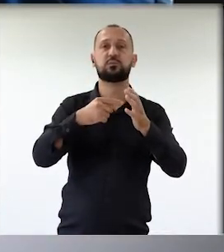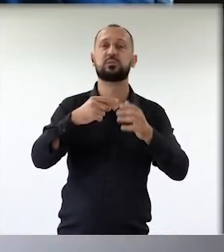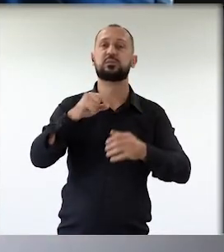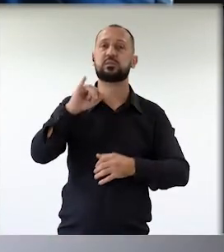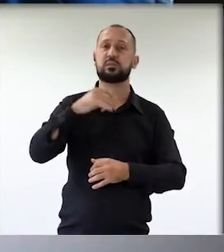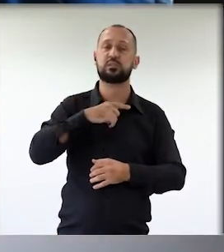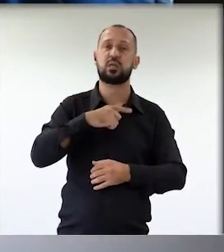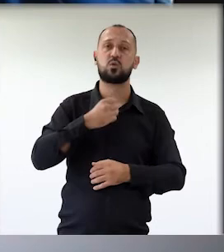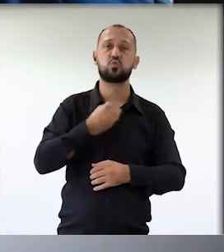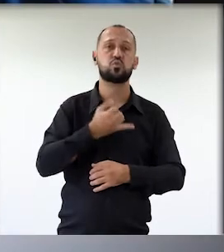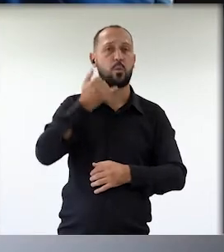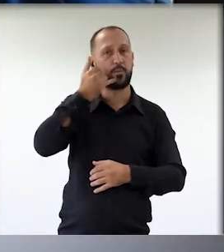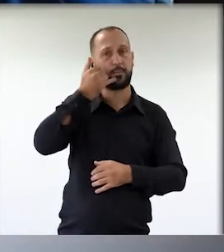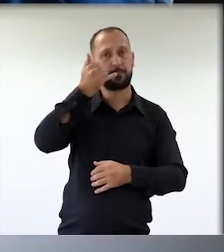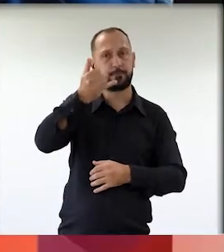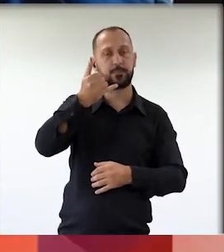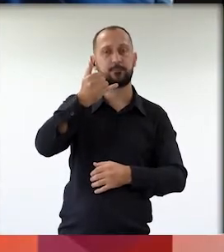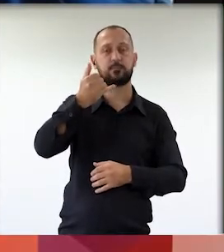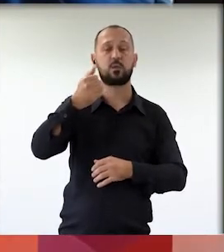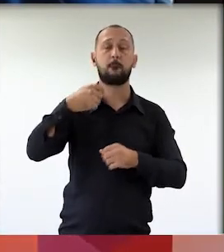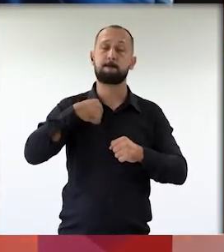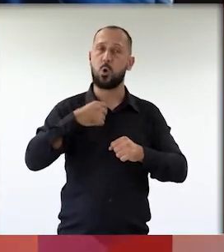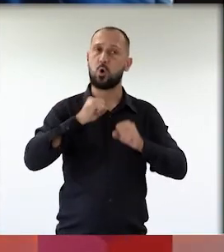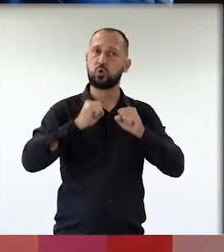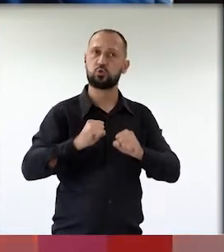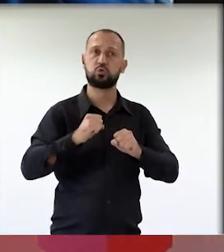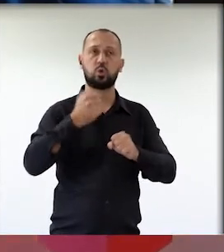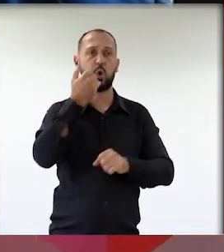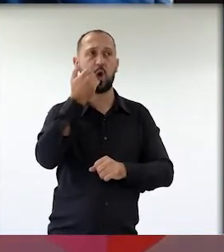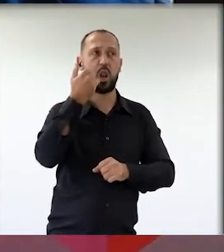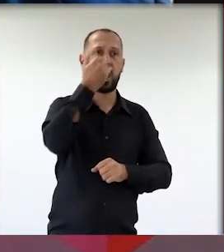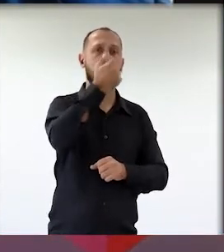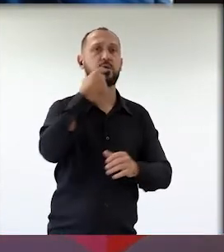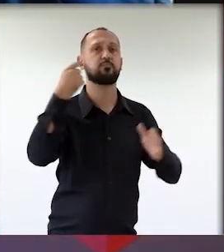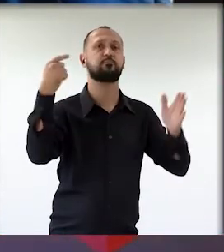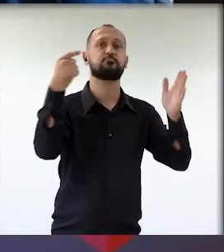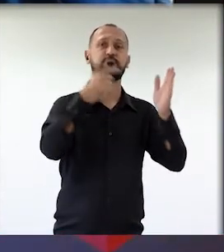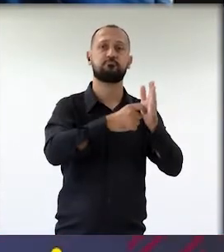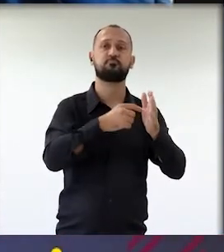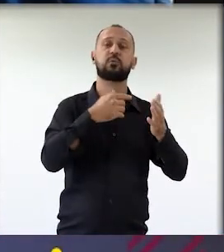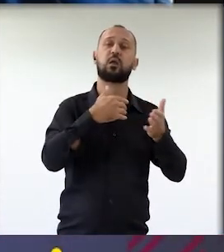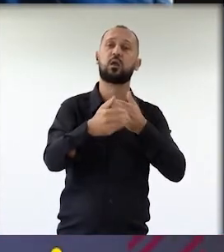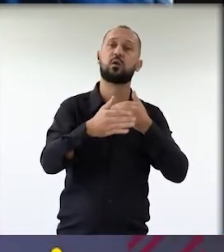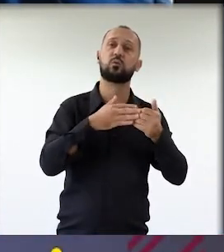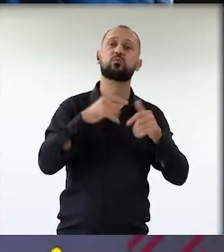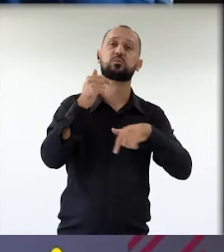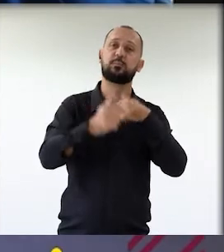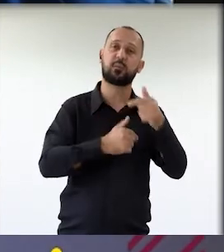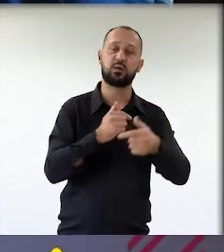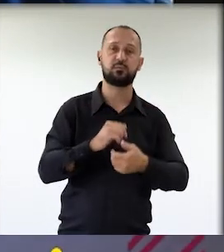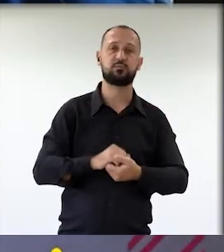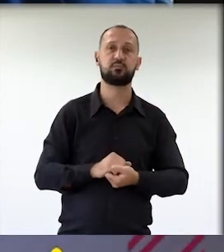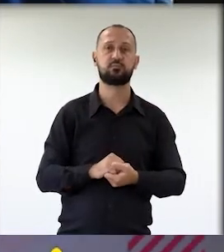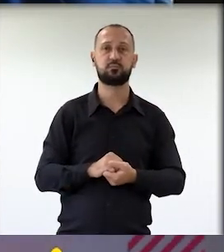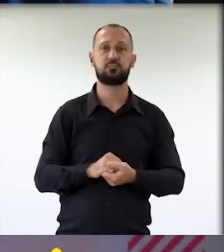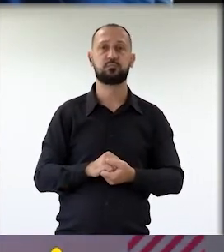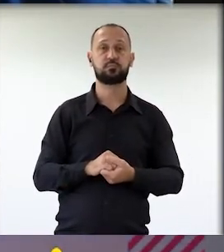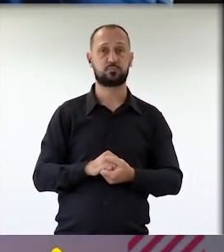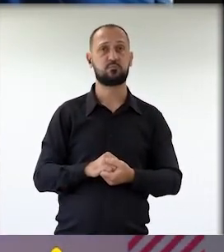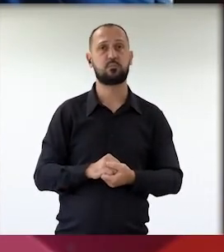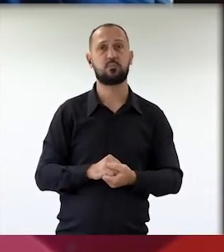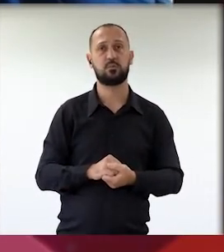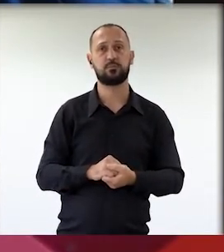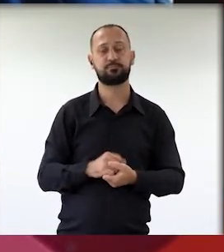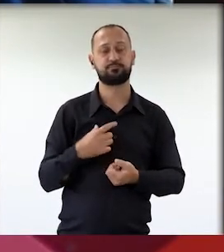denunciar, se existe um número que o denunciante pode ligar para reportar então algum caso de trabalho